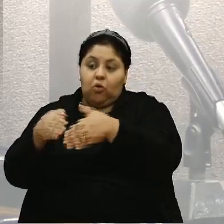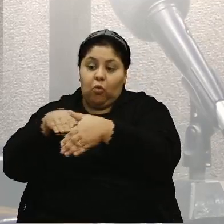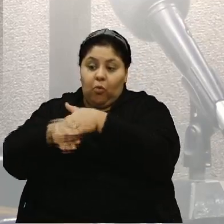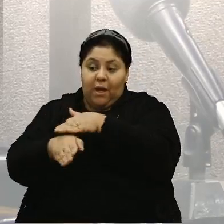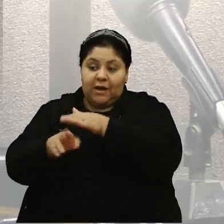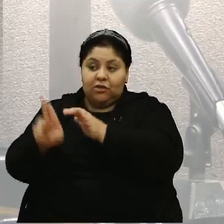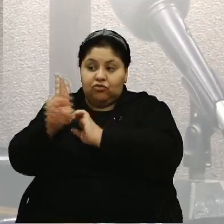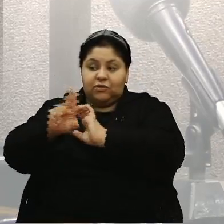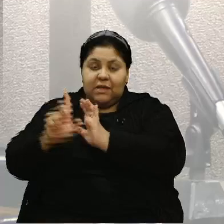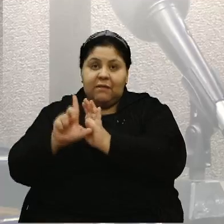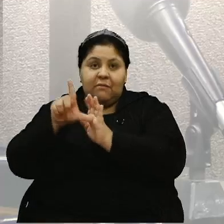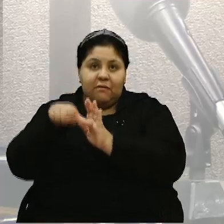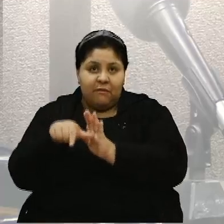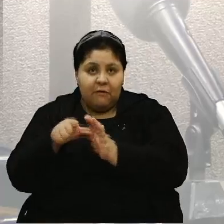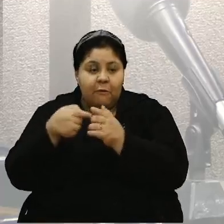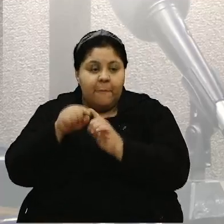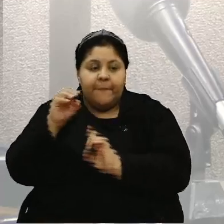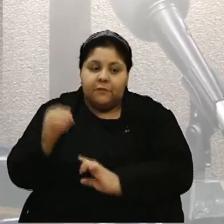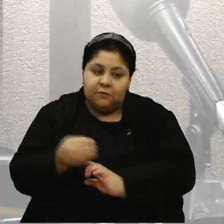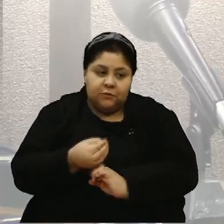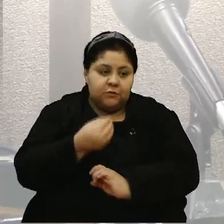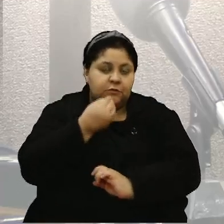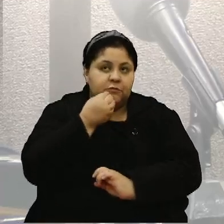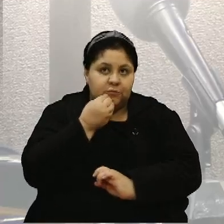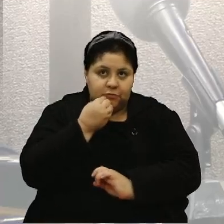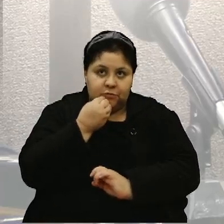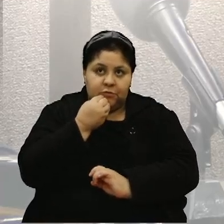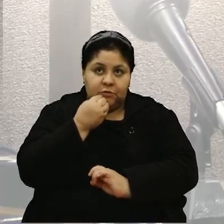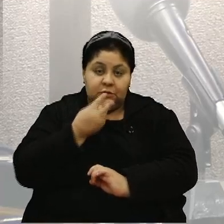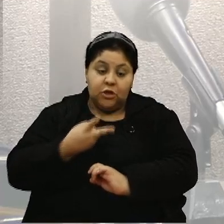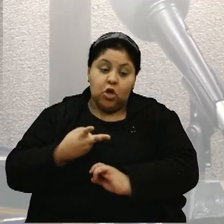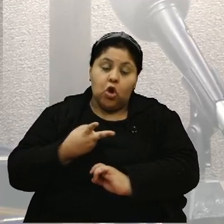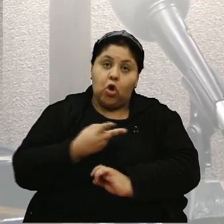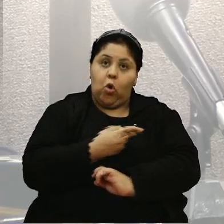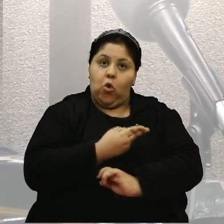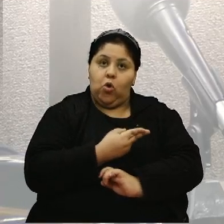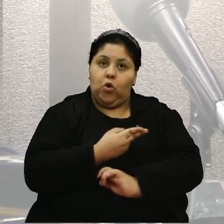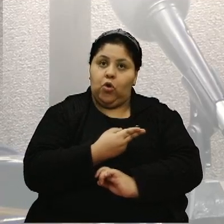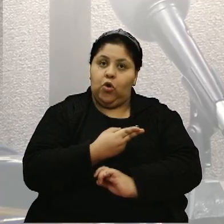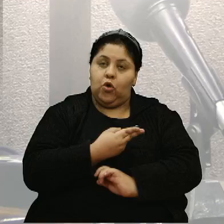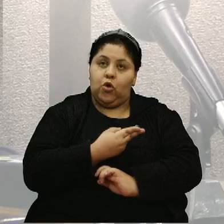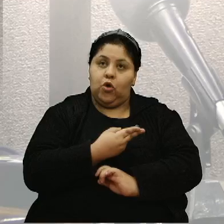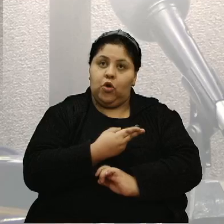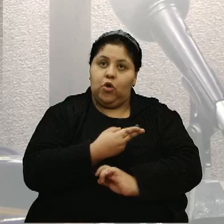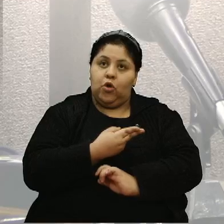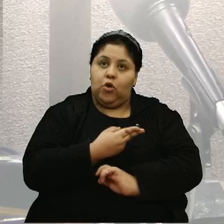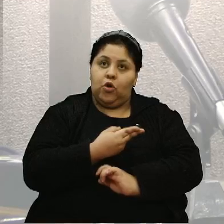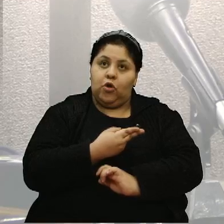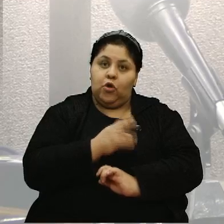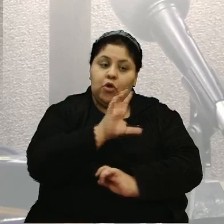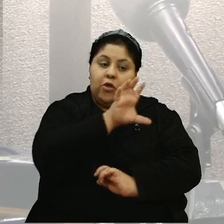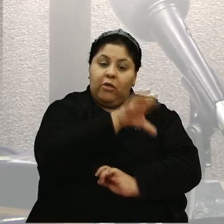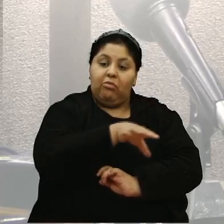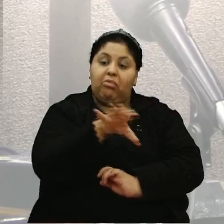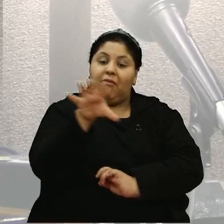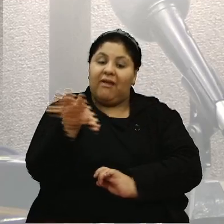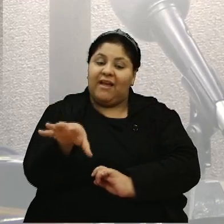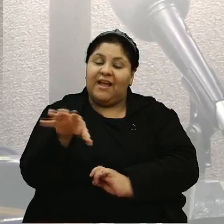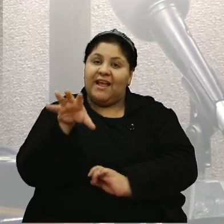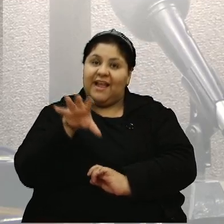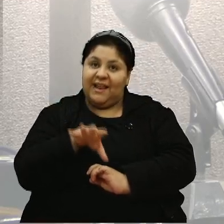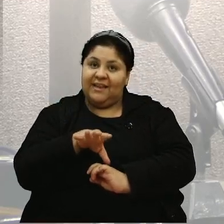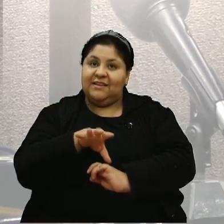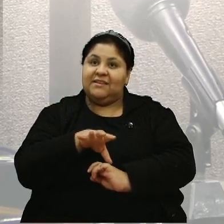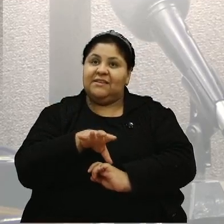que, provavelmente, vai haver cortes em pontos nevrálgicos da sociedade, que é a